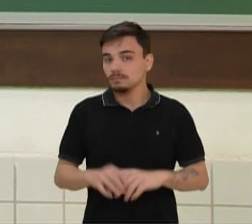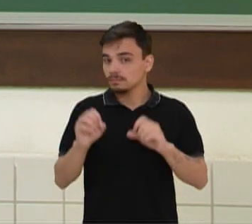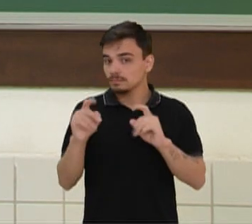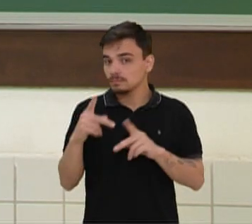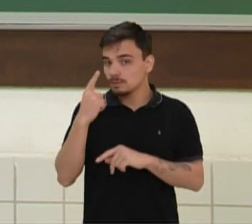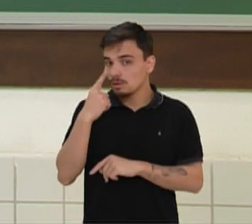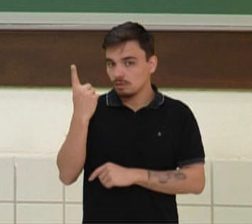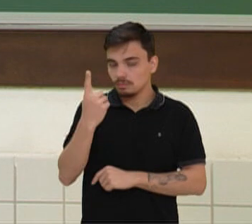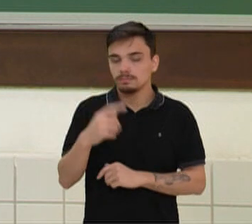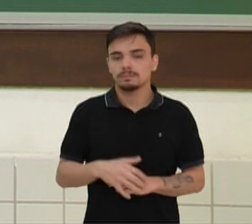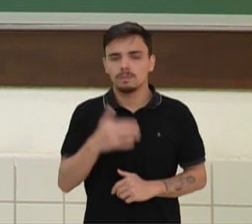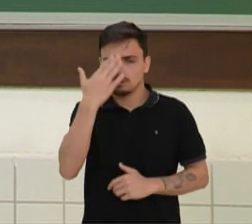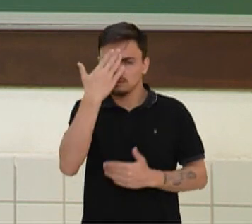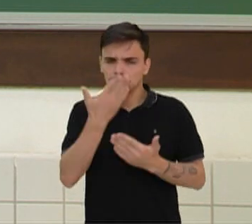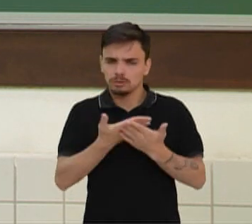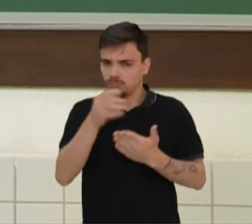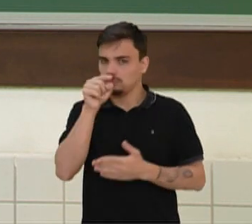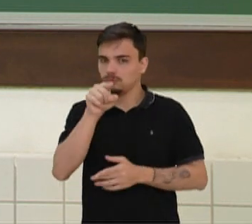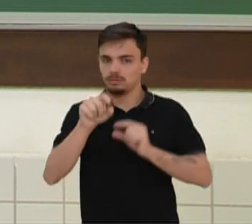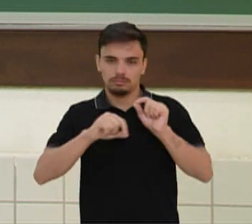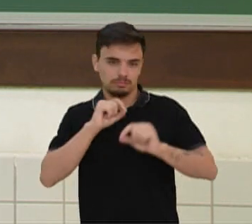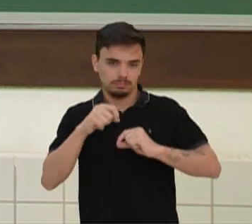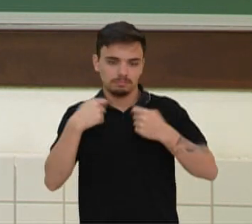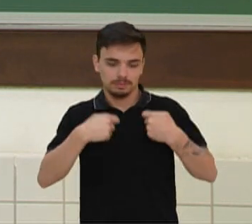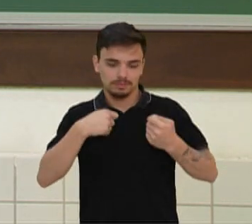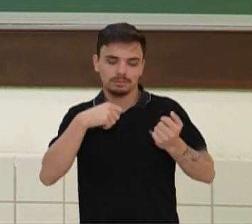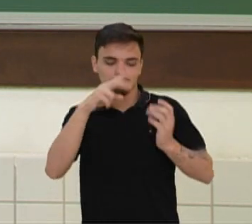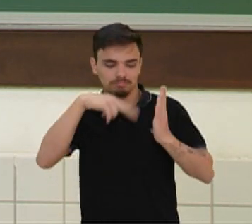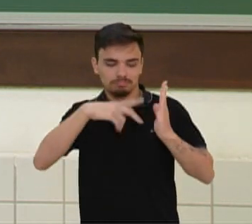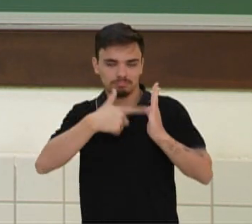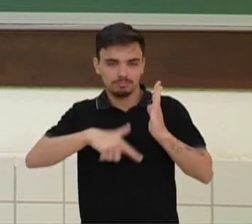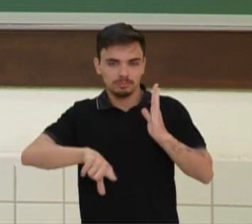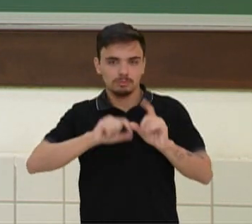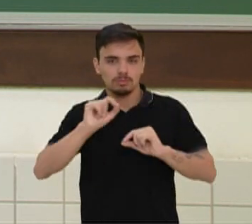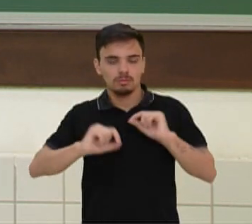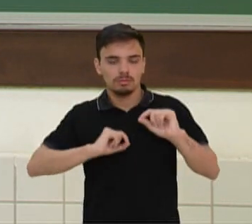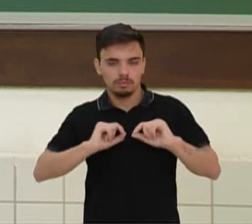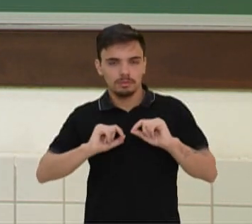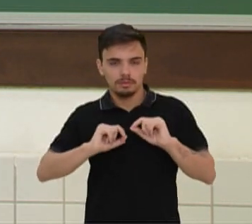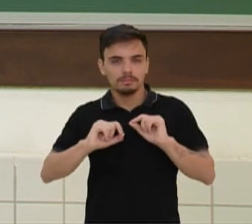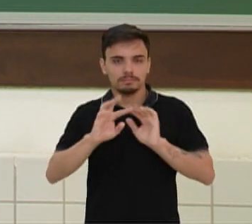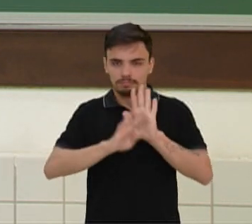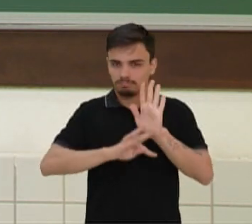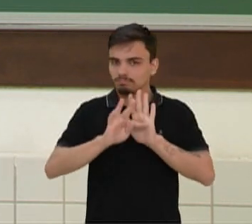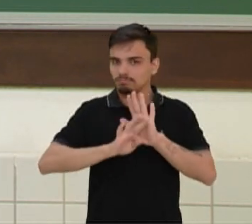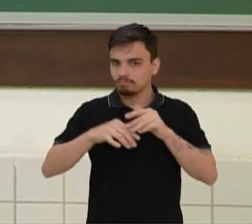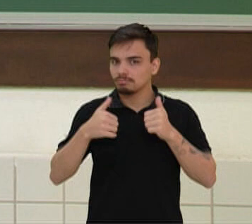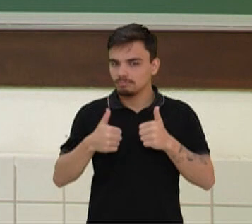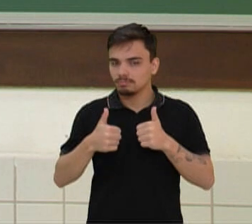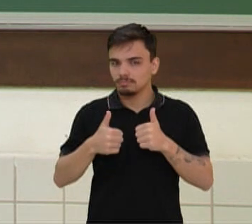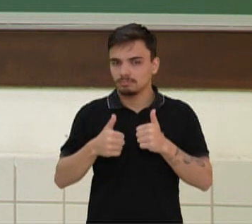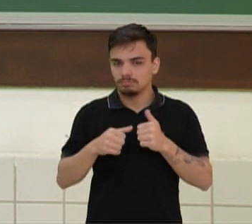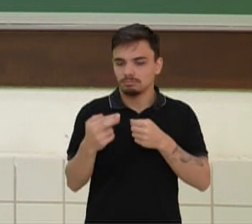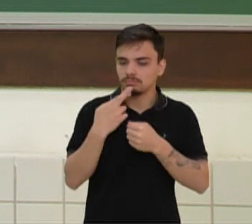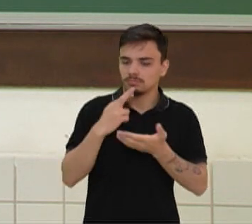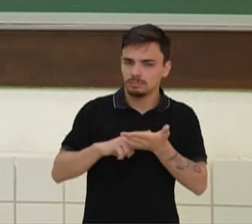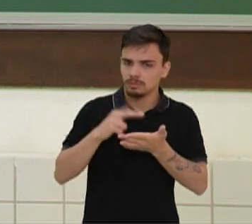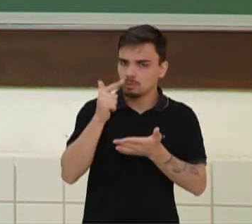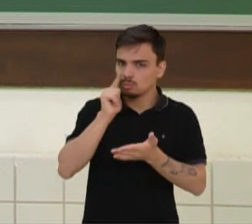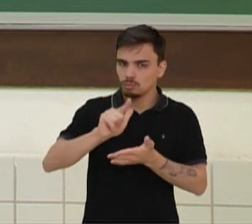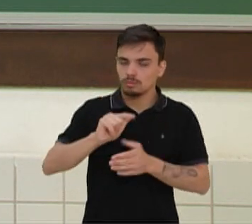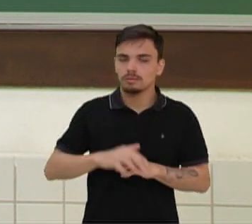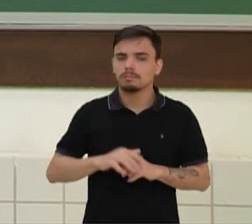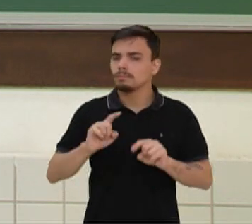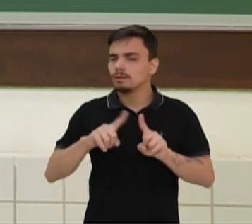Ok, então eu acredito que vocês precisaram reler um pouquinho o texto, né, para responder essa questão.